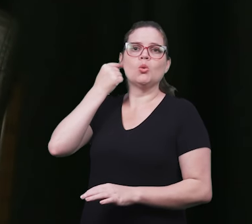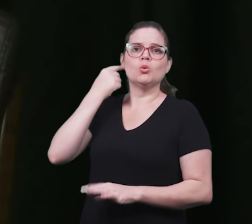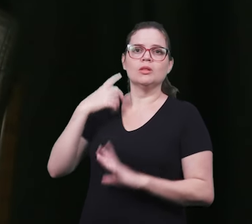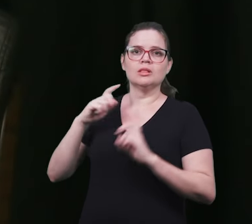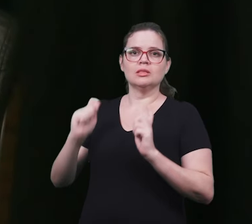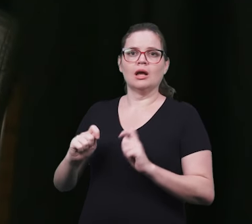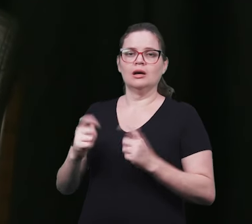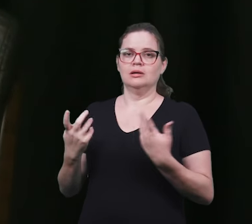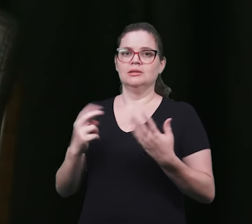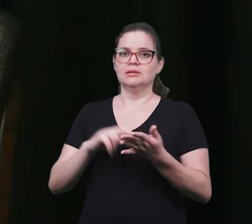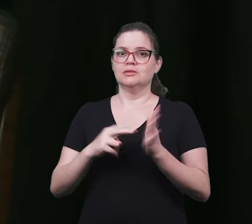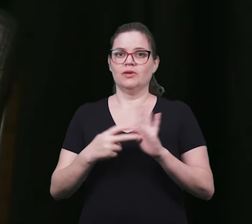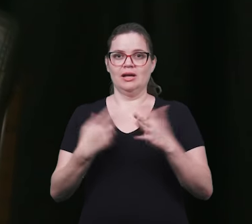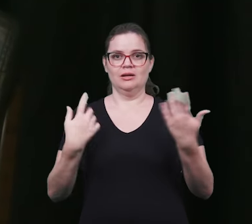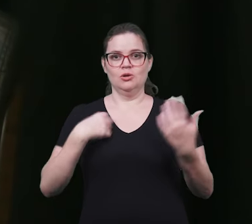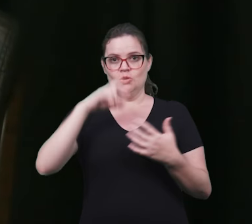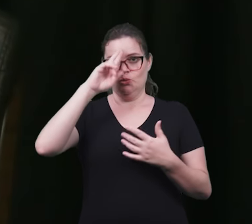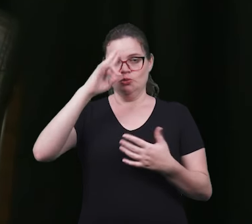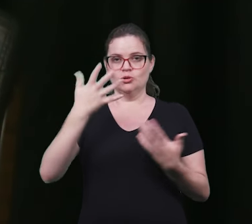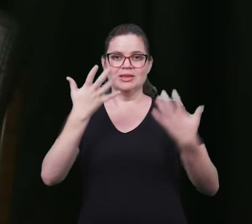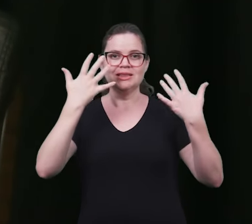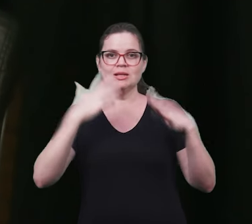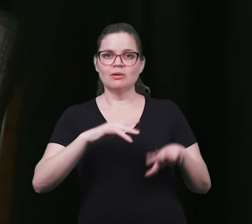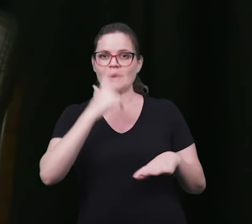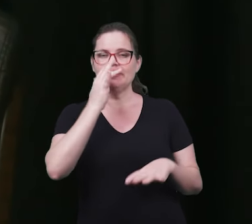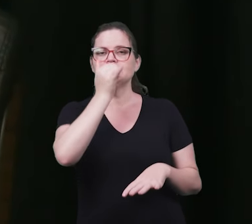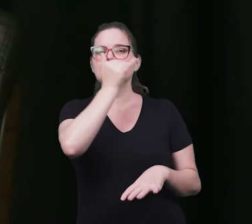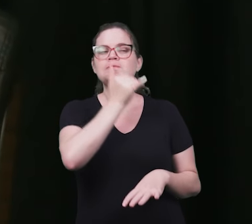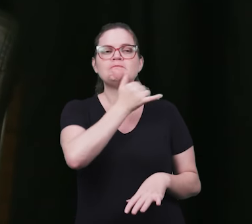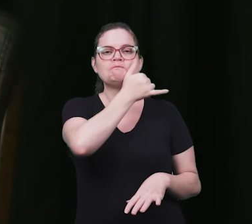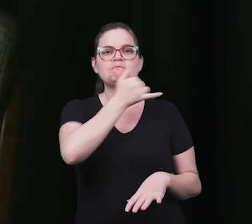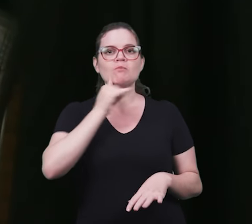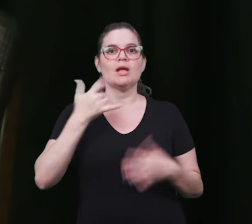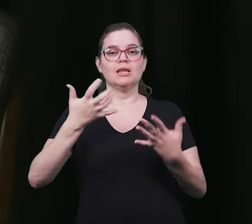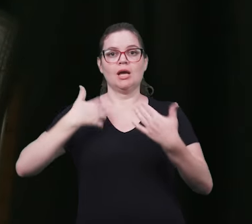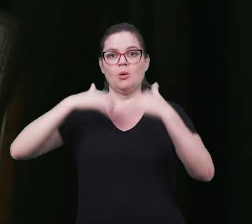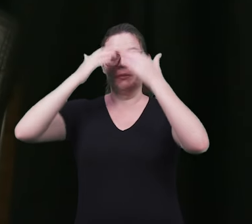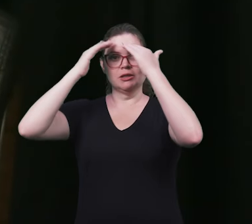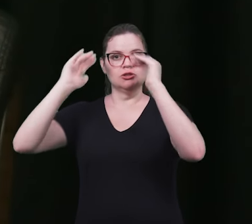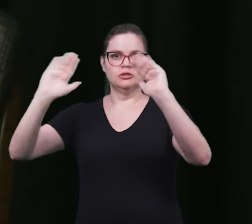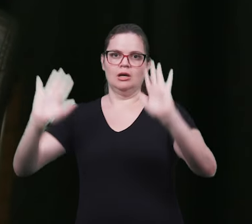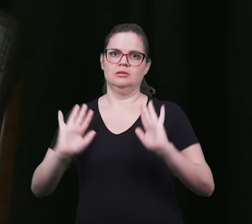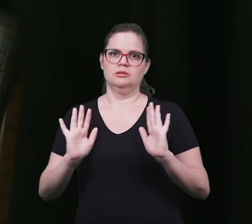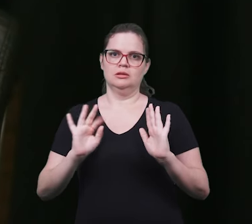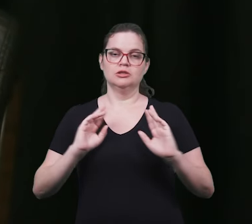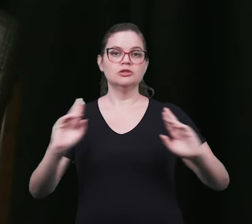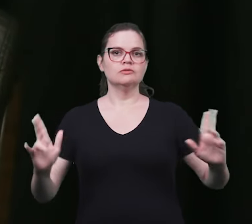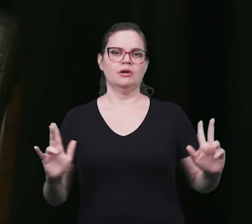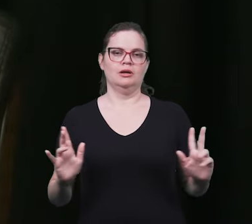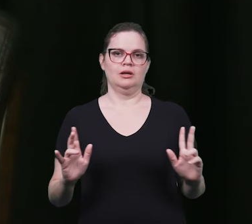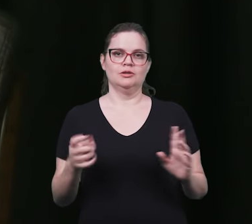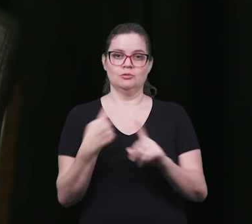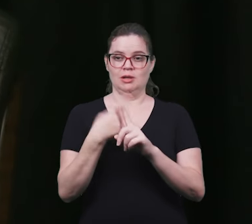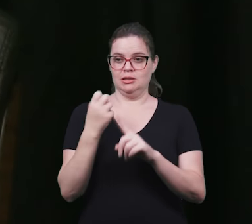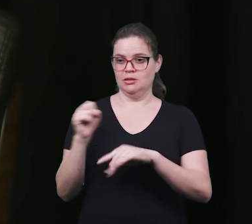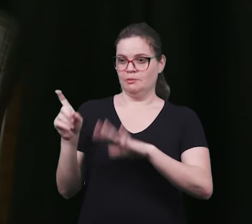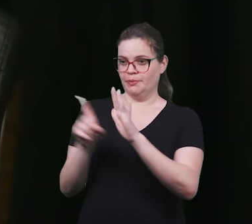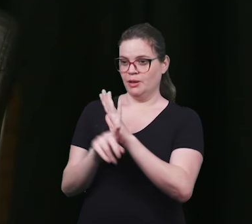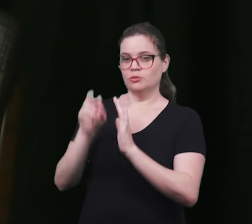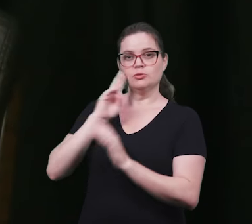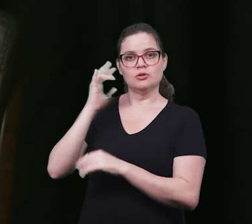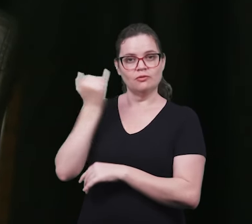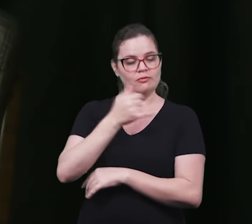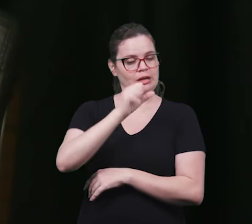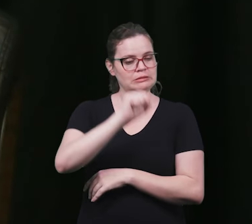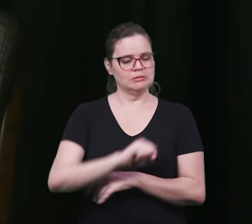sacrifício dele, queria obediência. É outra coisa, né? Então, quando o Senhor Jesus ele fala